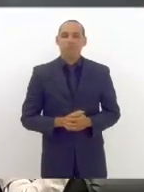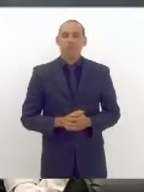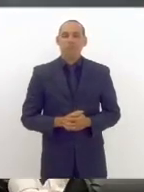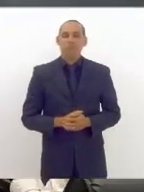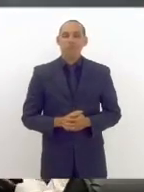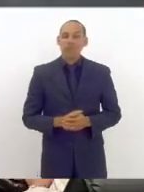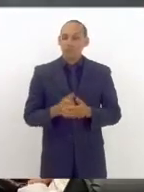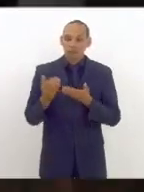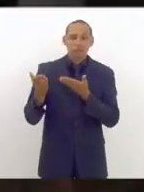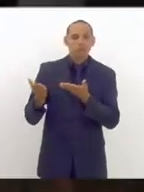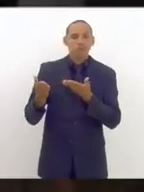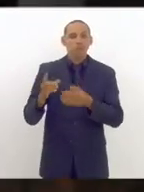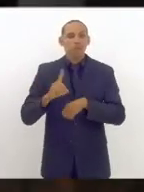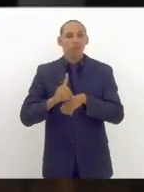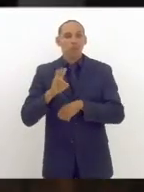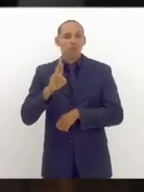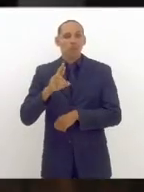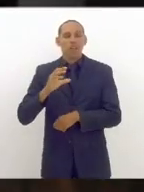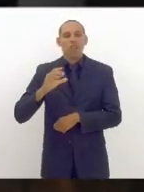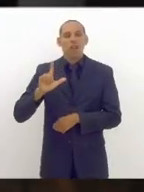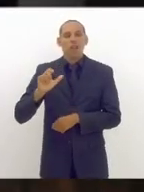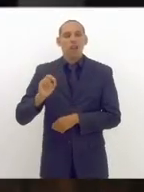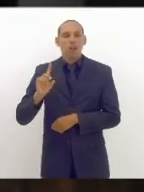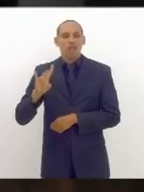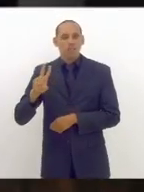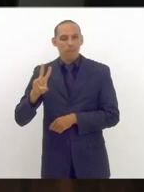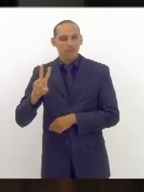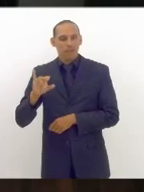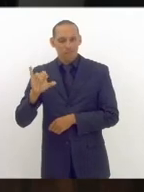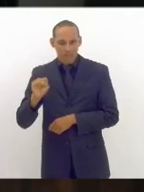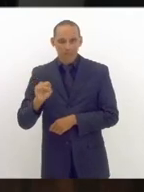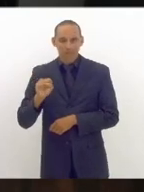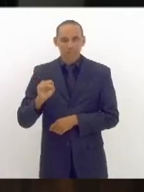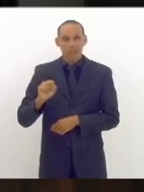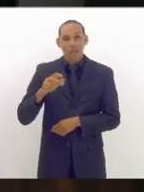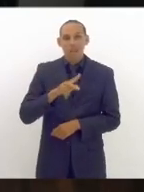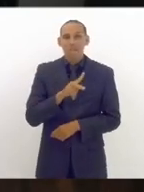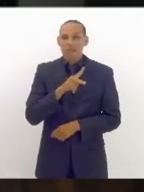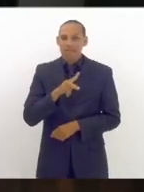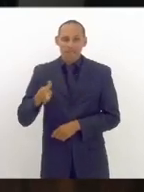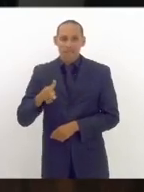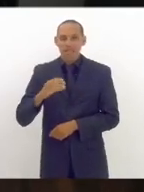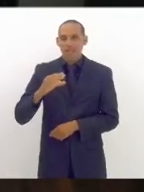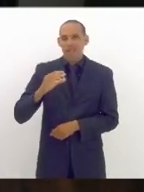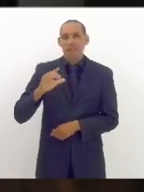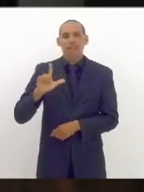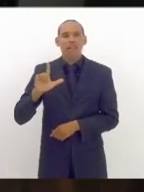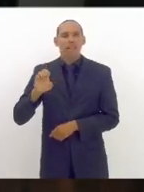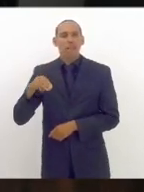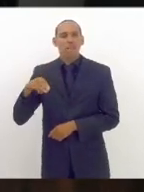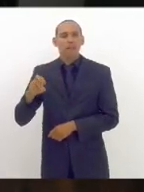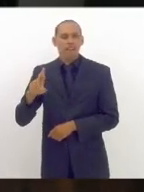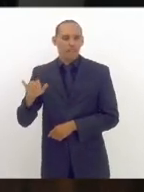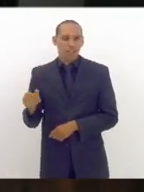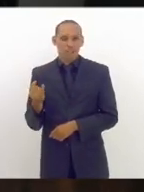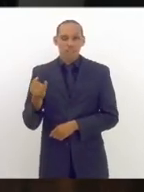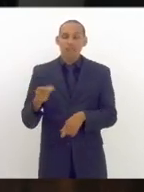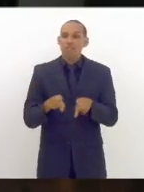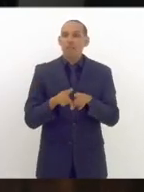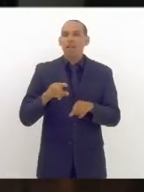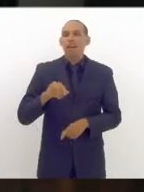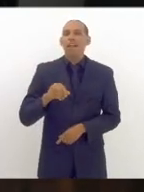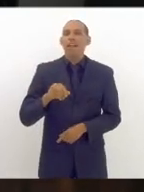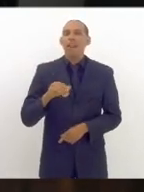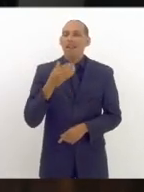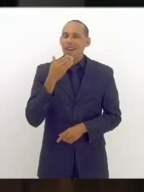Passo a palavra ao Dr. Clóvis Bersotti Munhões, presidente do Clemerge, e aproveito para citar, para agradecer a